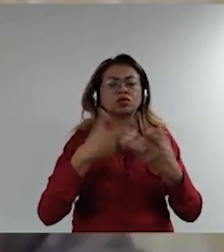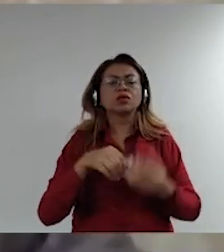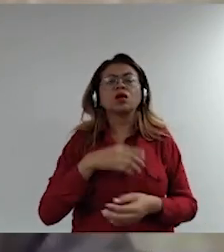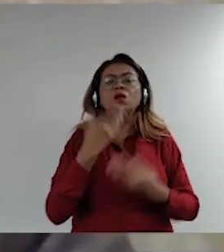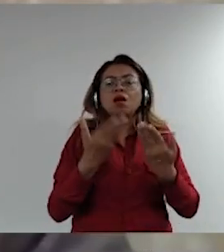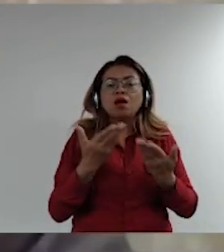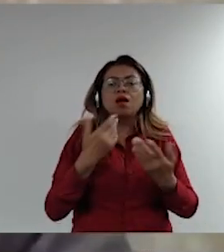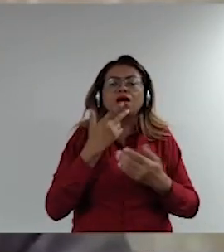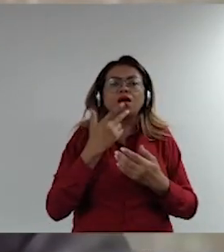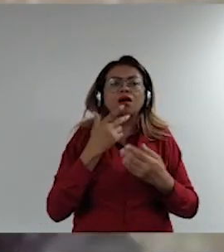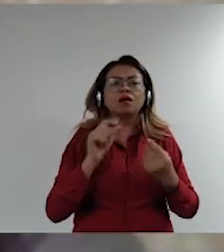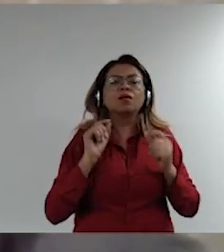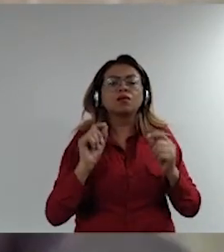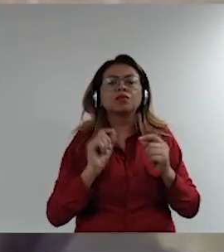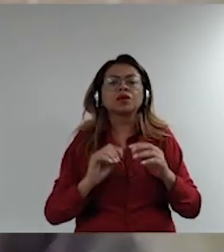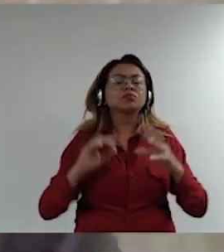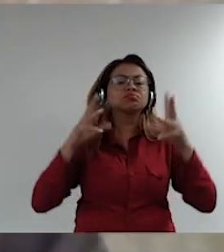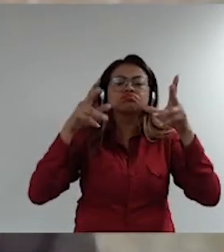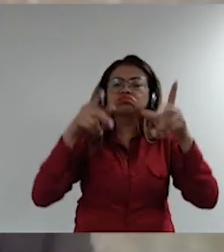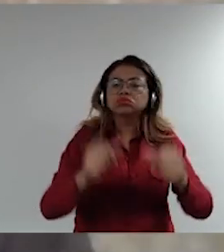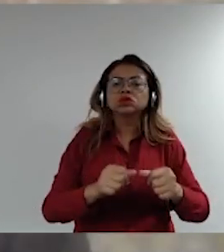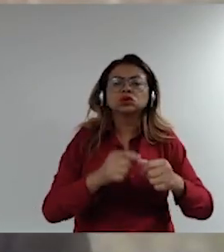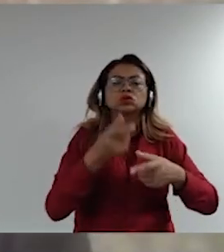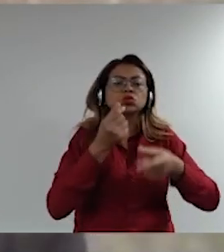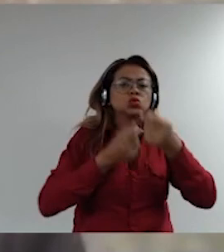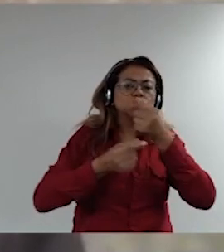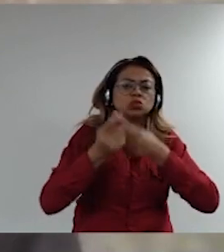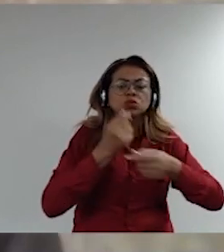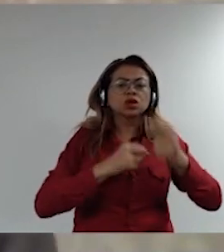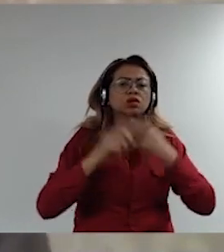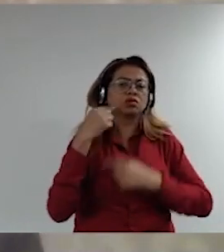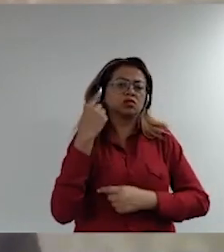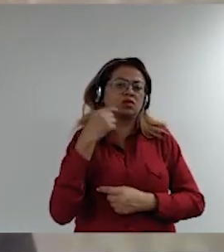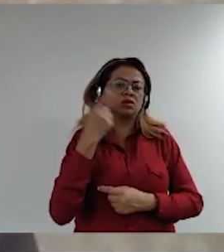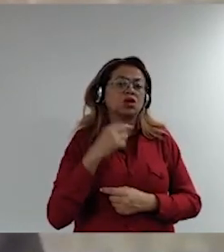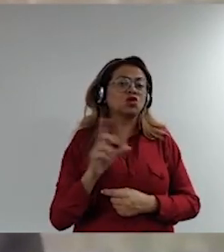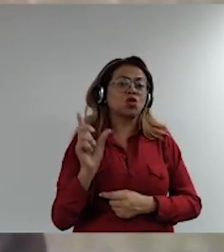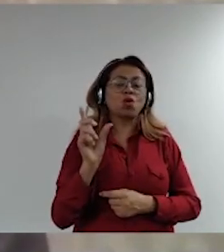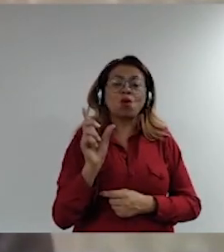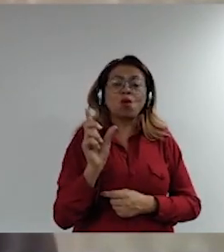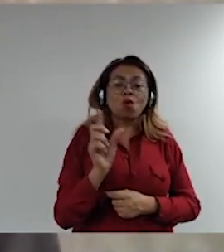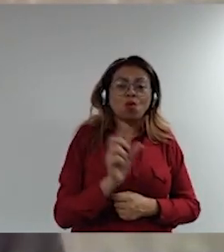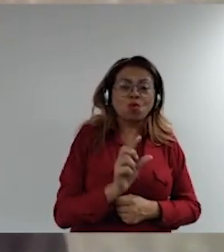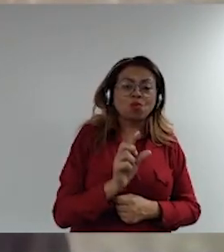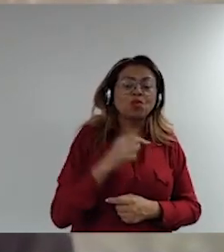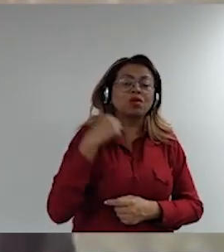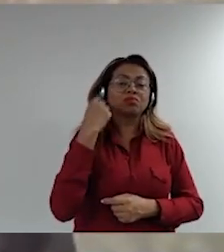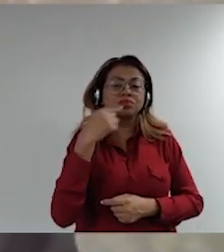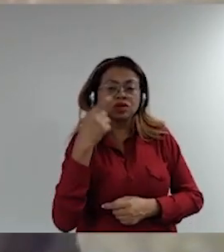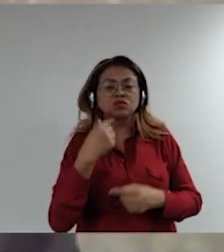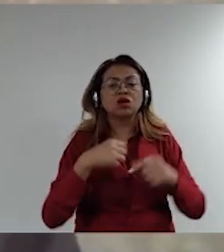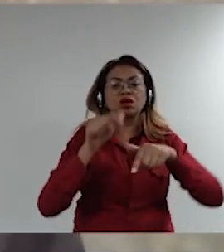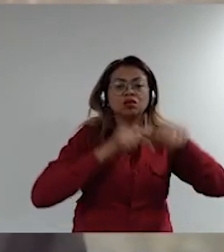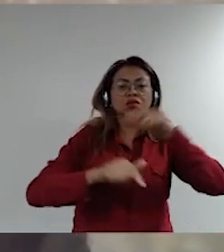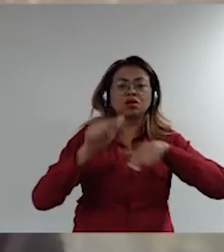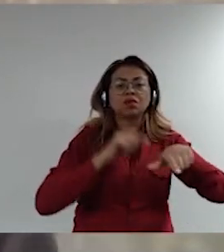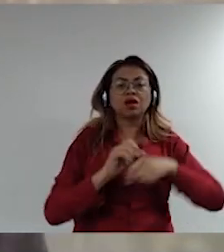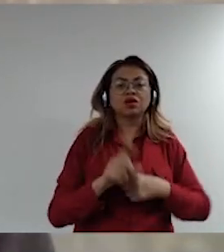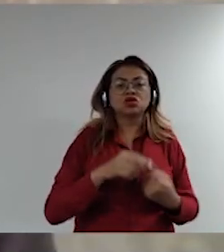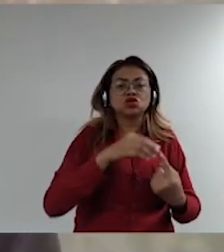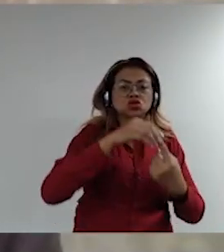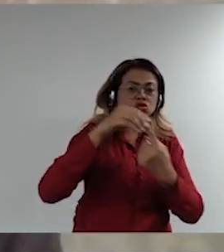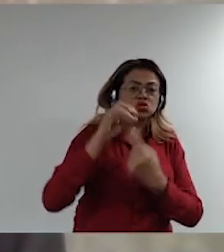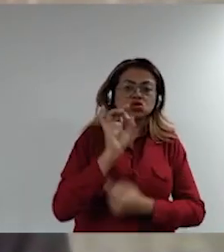abocanham todo o mercado da advocacia. E o pequeno advogado, aquele advogado que trabalha só, que está